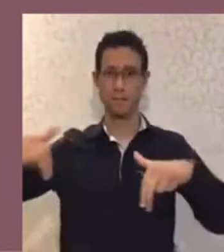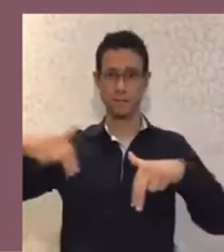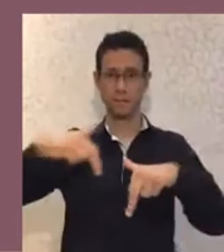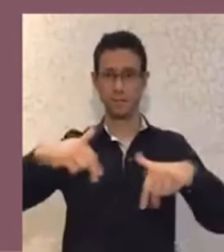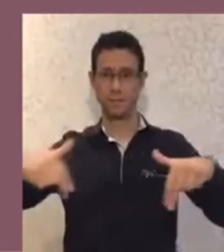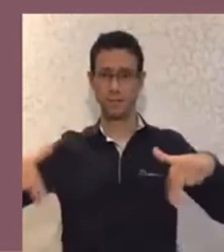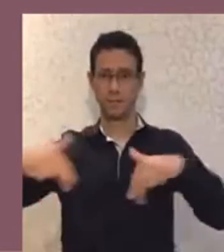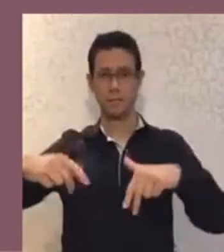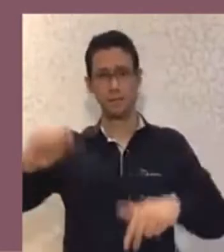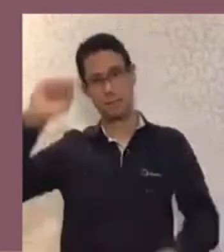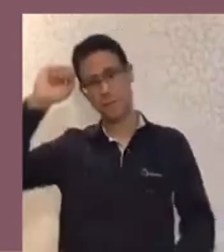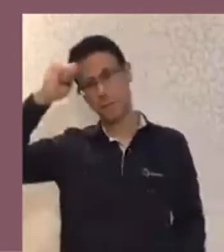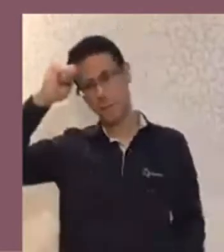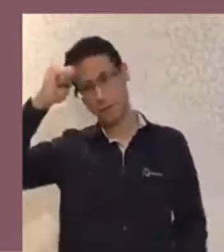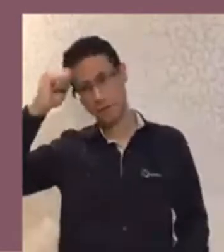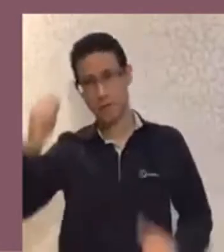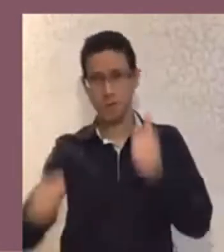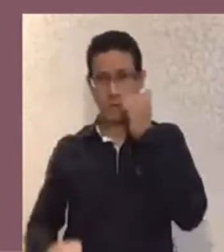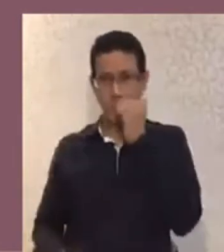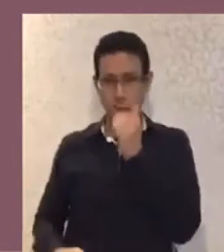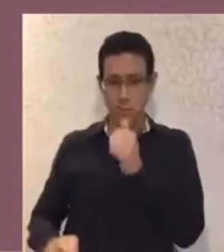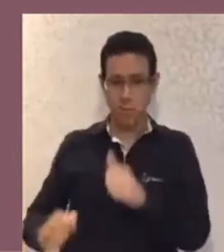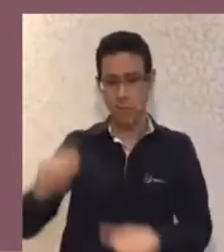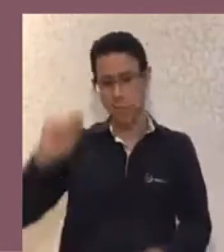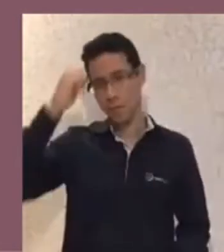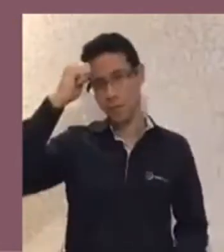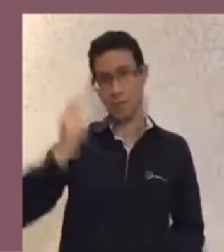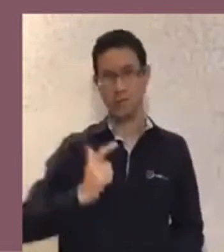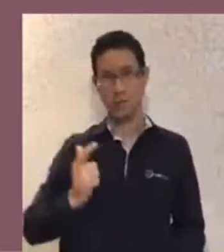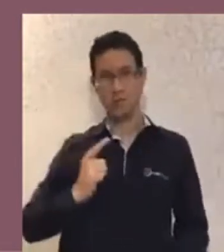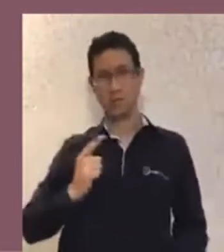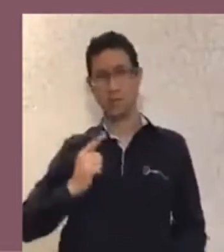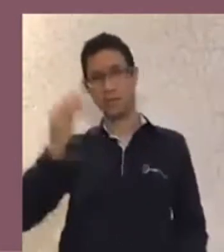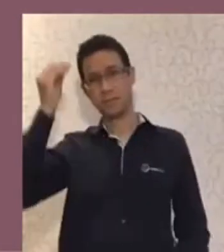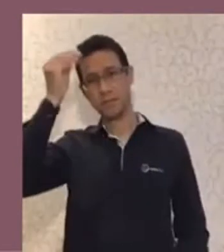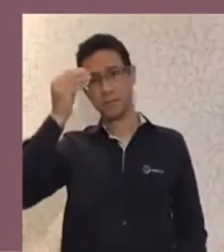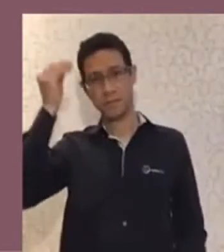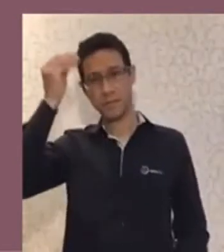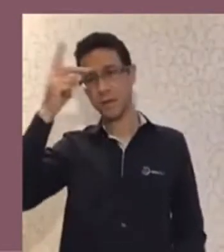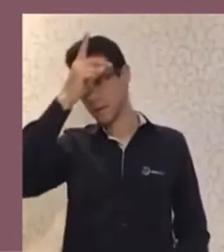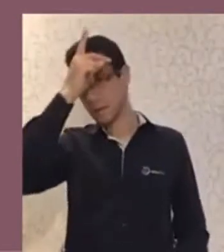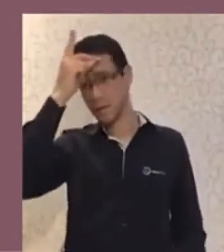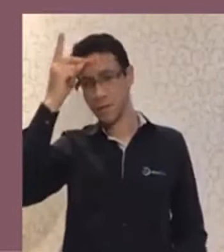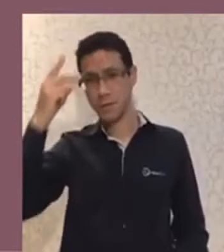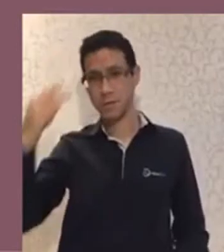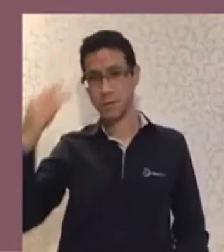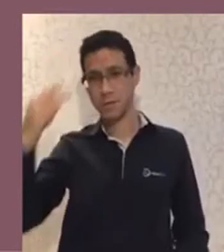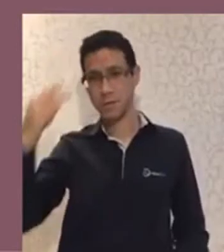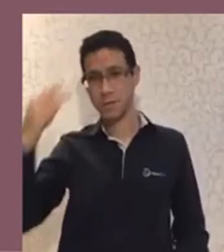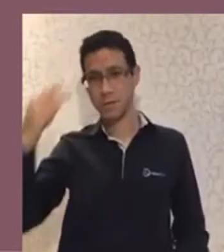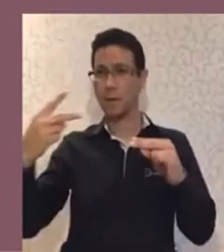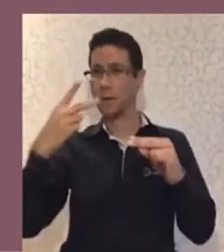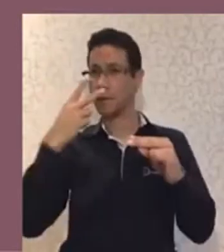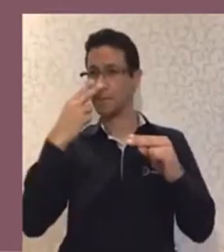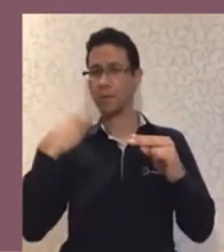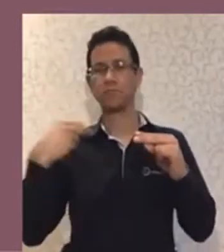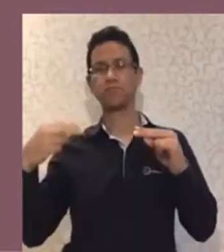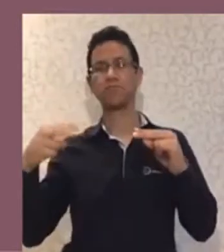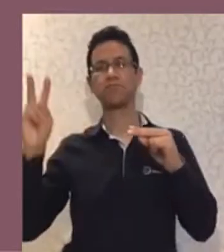negras, mulheres negras, temos a experiência de pessoas olharem e fazerem questão de mostrar que não estão nos